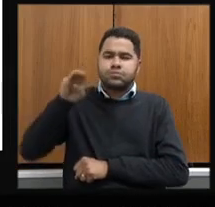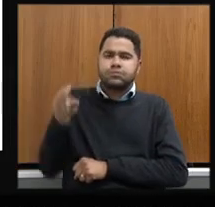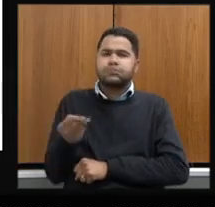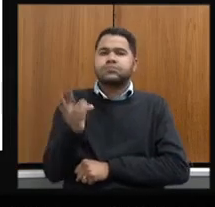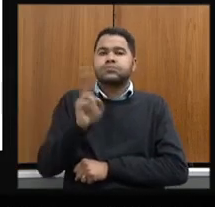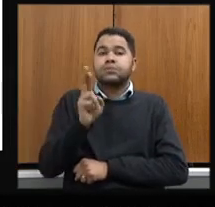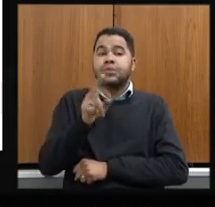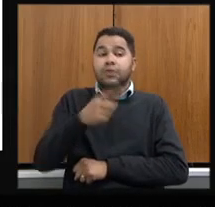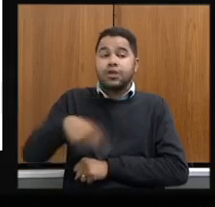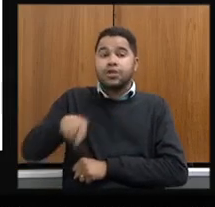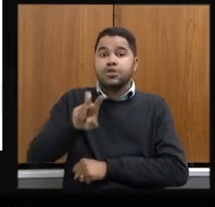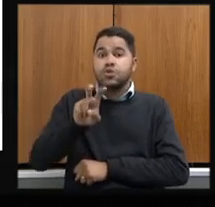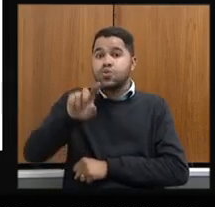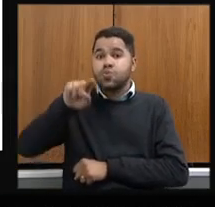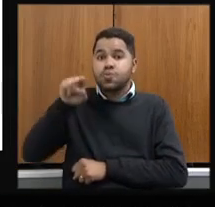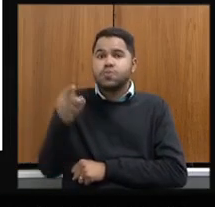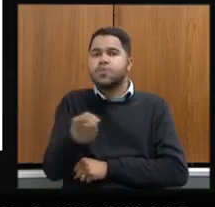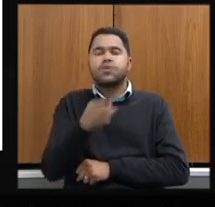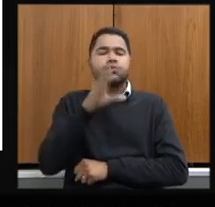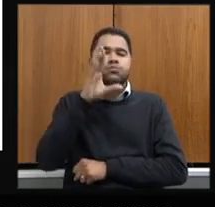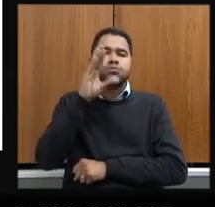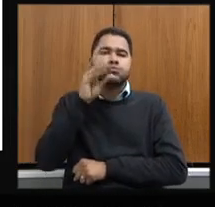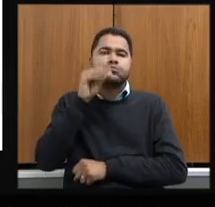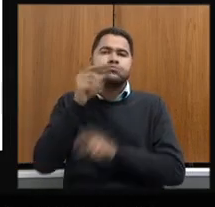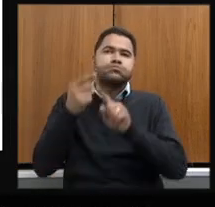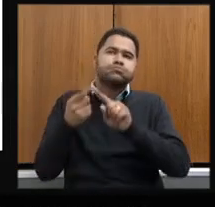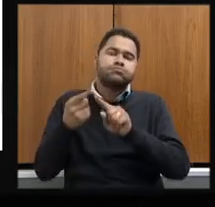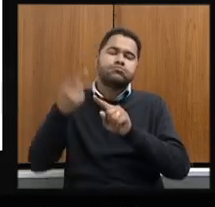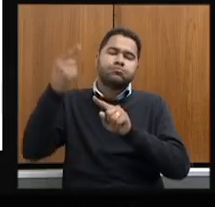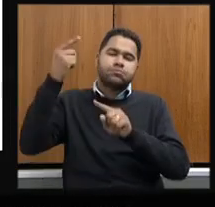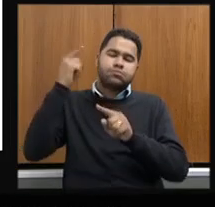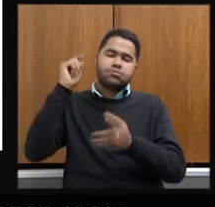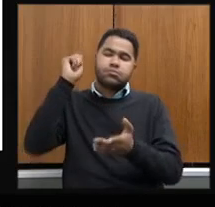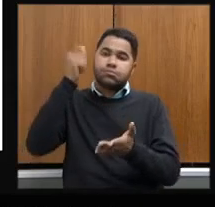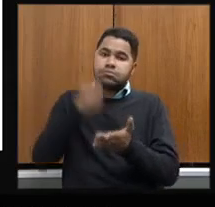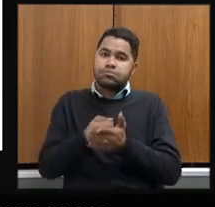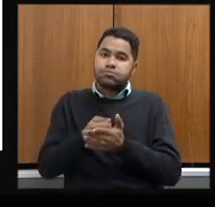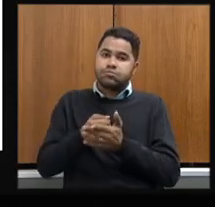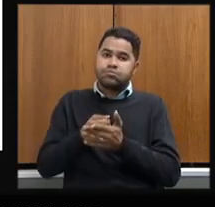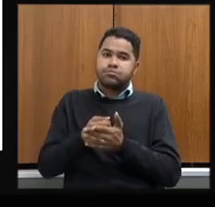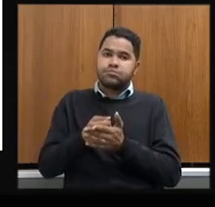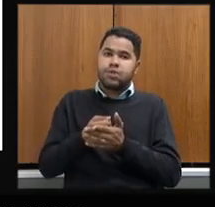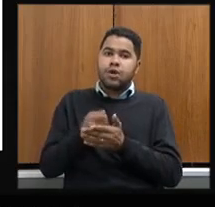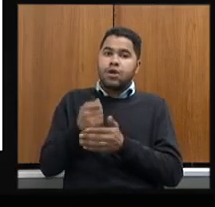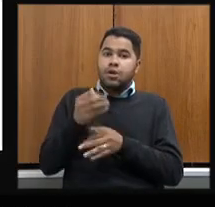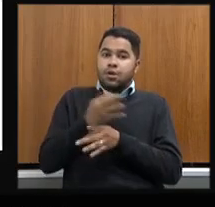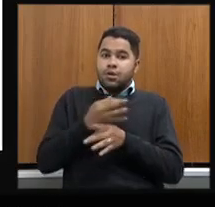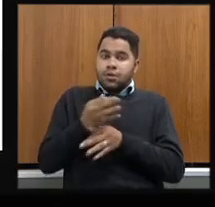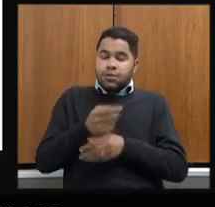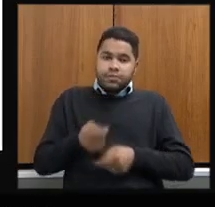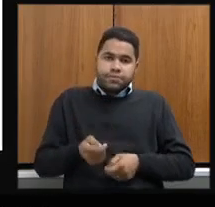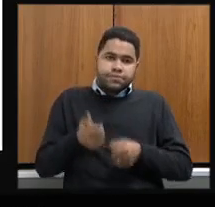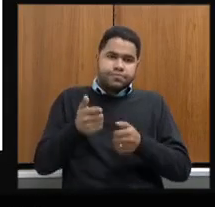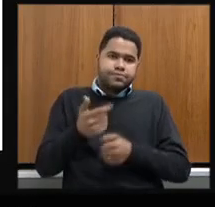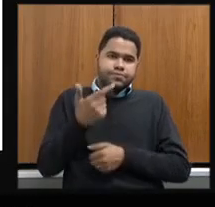para cinco mil servidores totalizando desde o início do pagamento retroativo de férias-prêmio